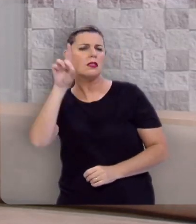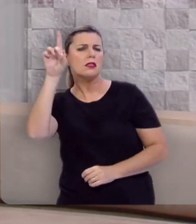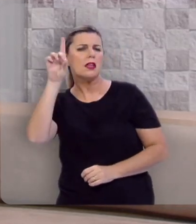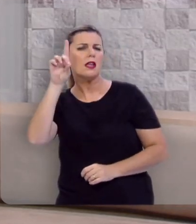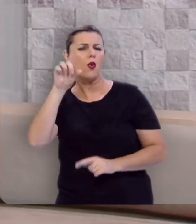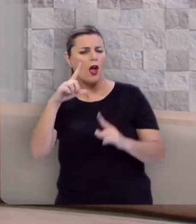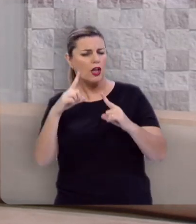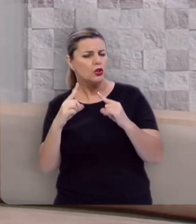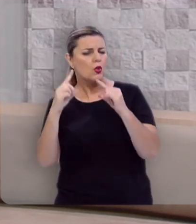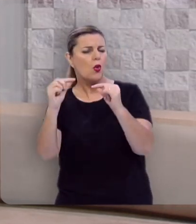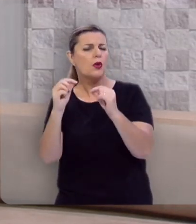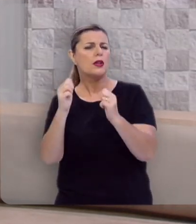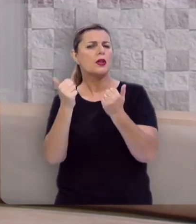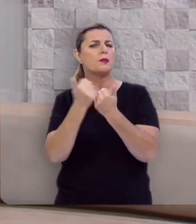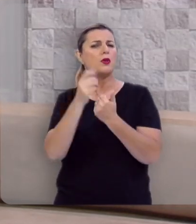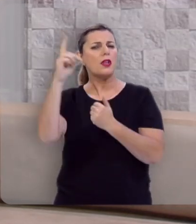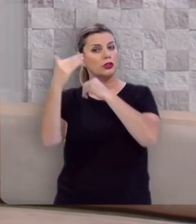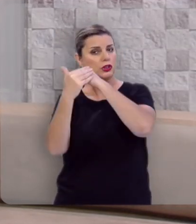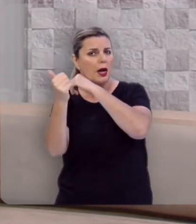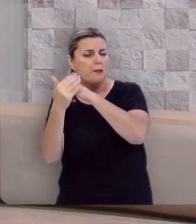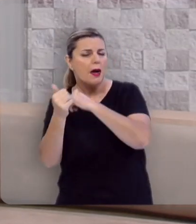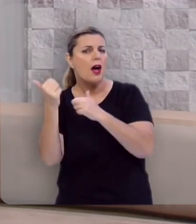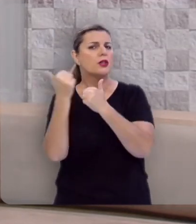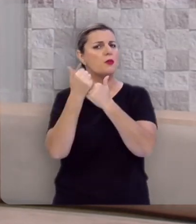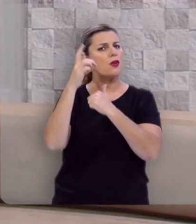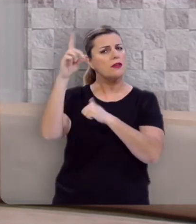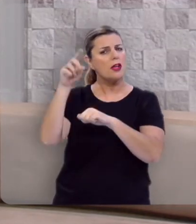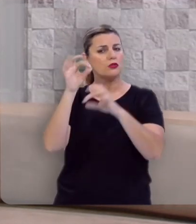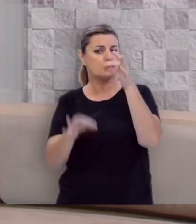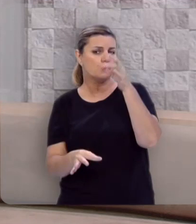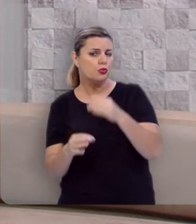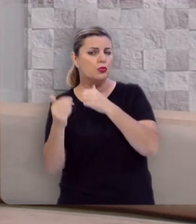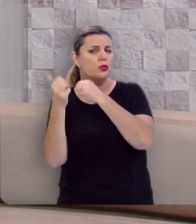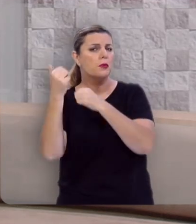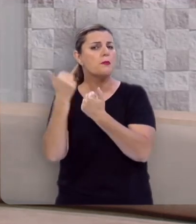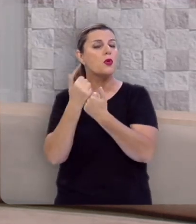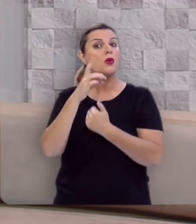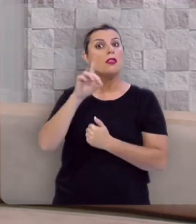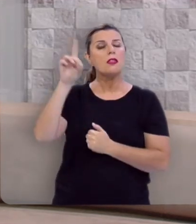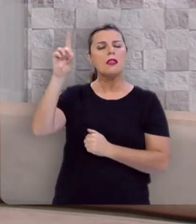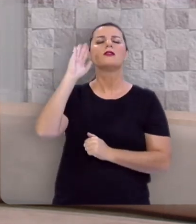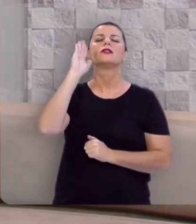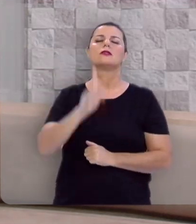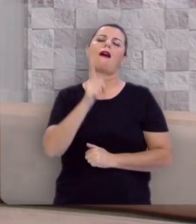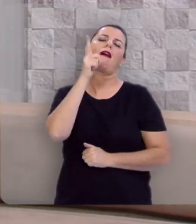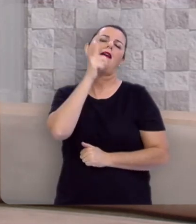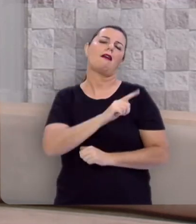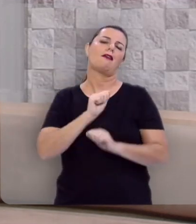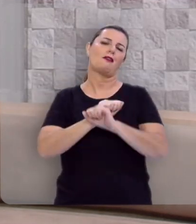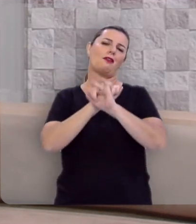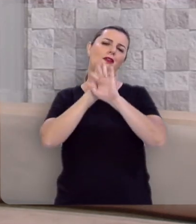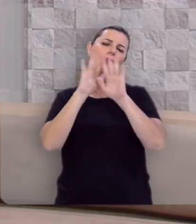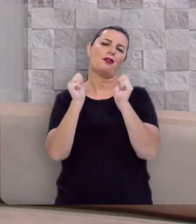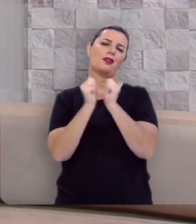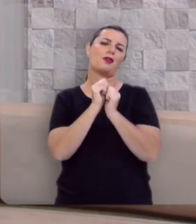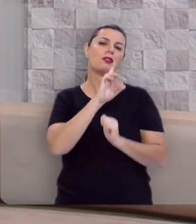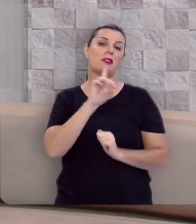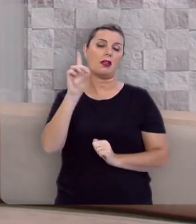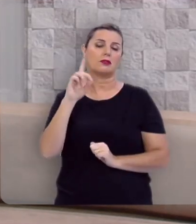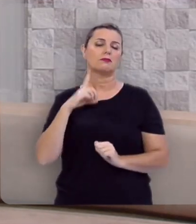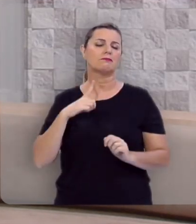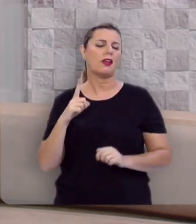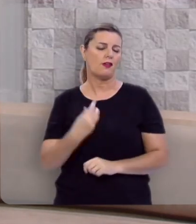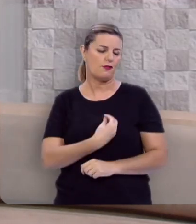Deus, predestinado por Deus, chamado por Deus, justificado por Deus, você já está glorificado por Deus.